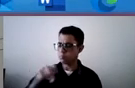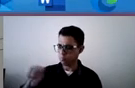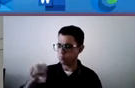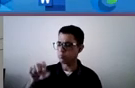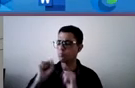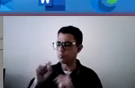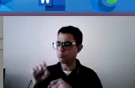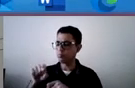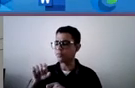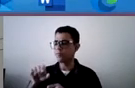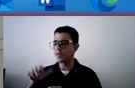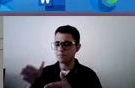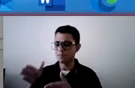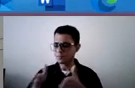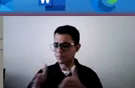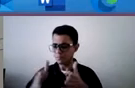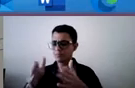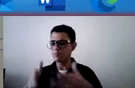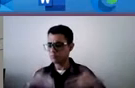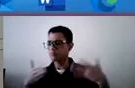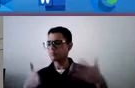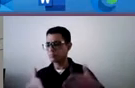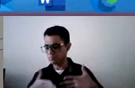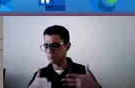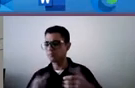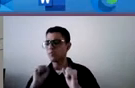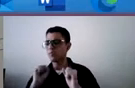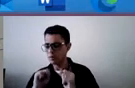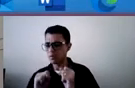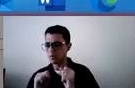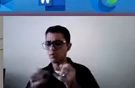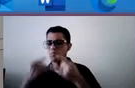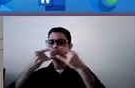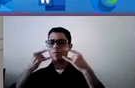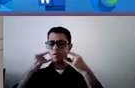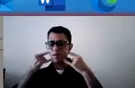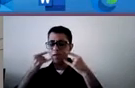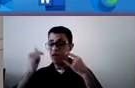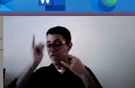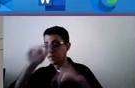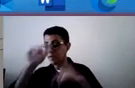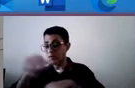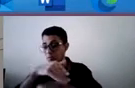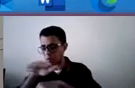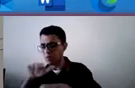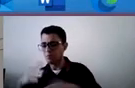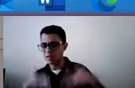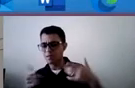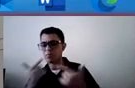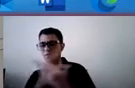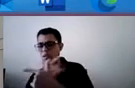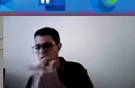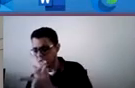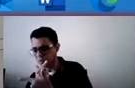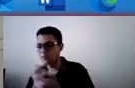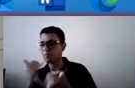uma volta em algum lugar, lógico, máscara, álcool gel, mas procurar passear, dar risadas.